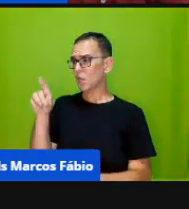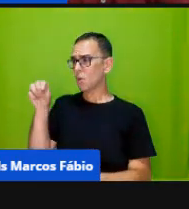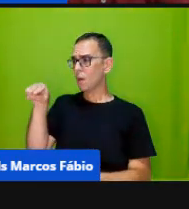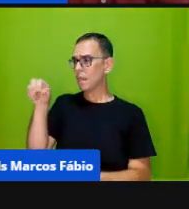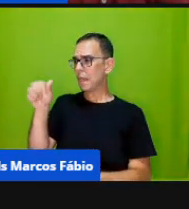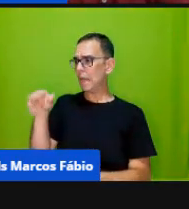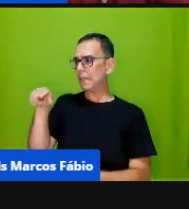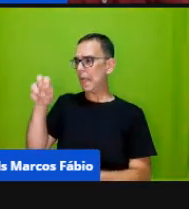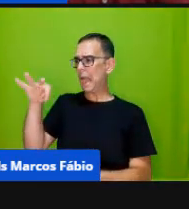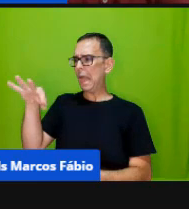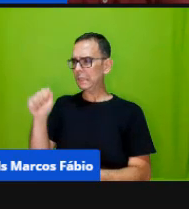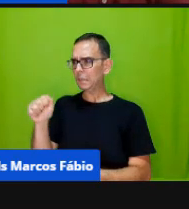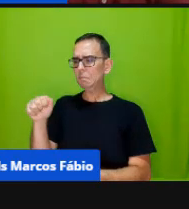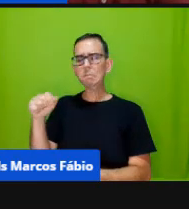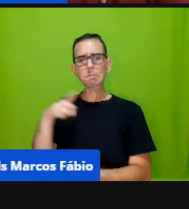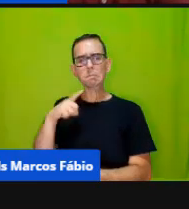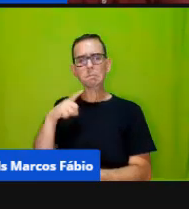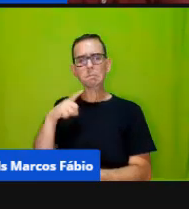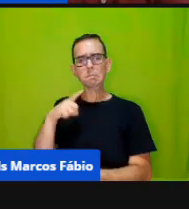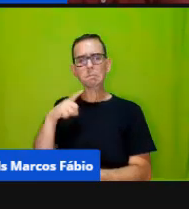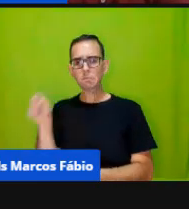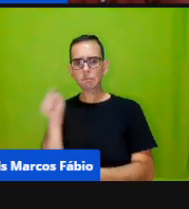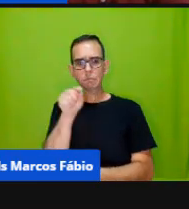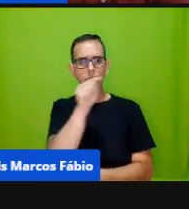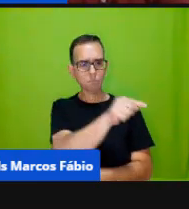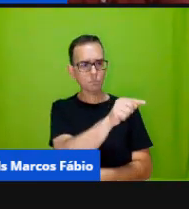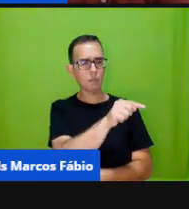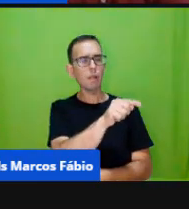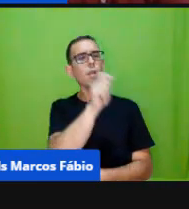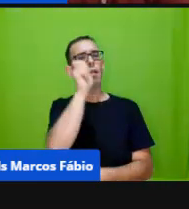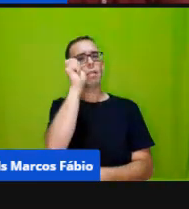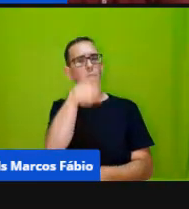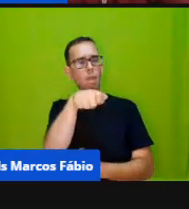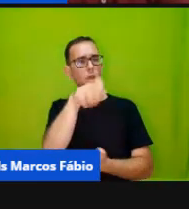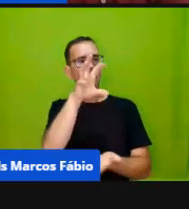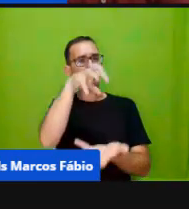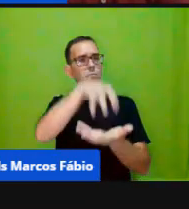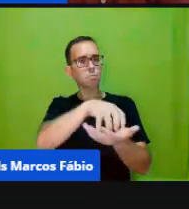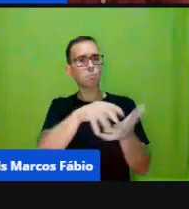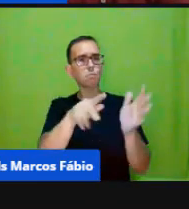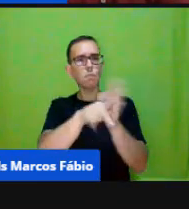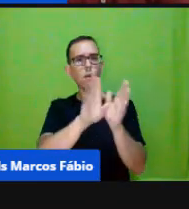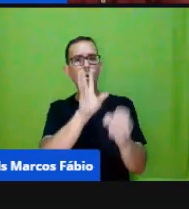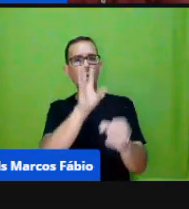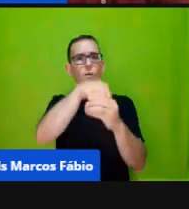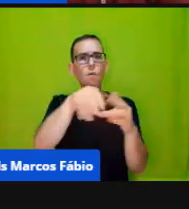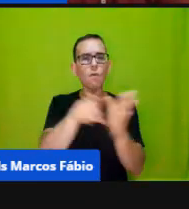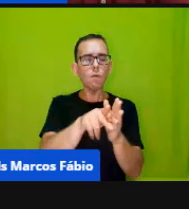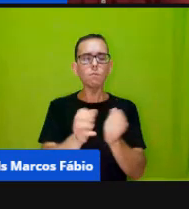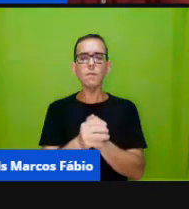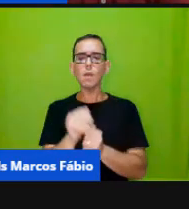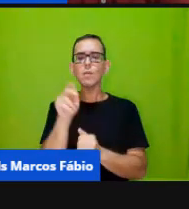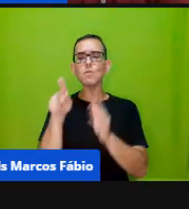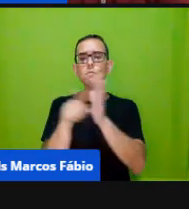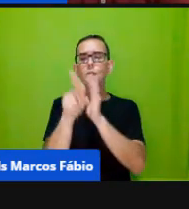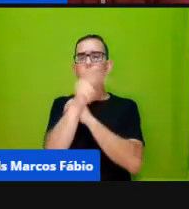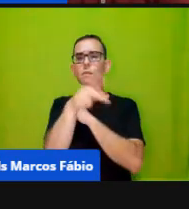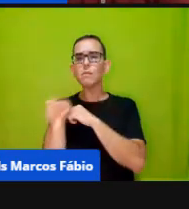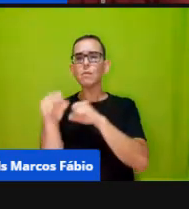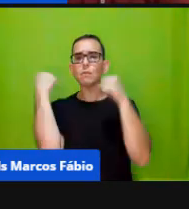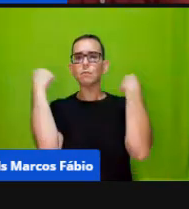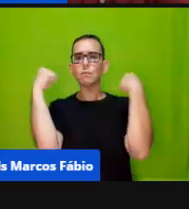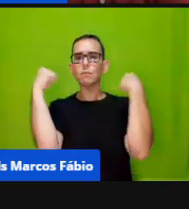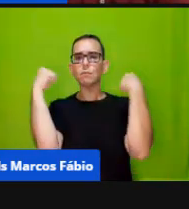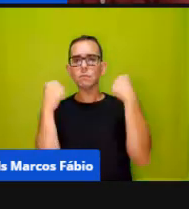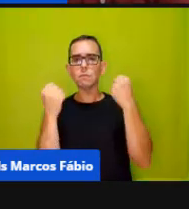Nós sediávamos ali os jogos, a Remy sediava ali os jogos, e os próprios professores de educação física